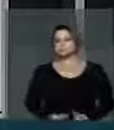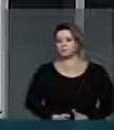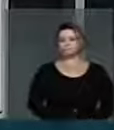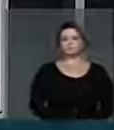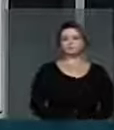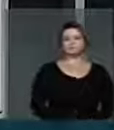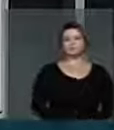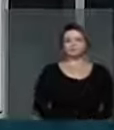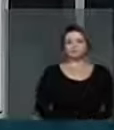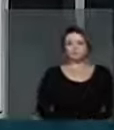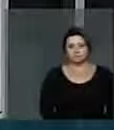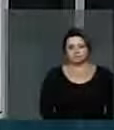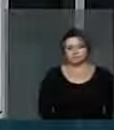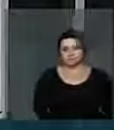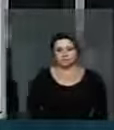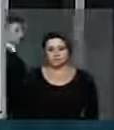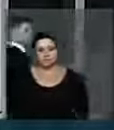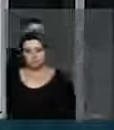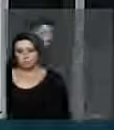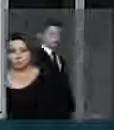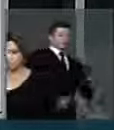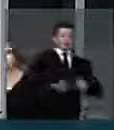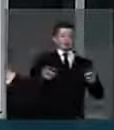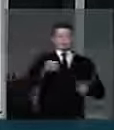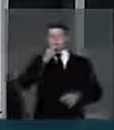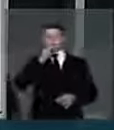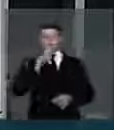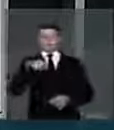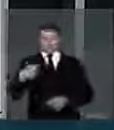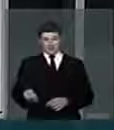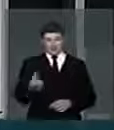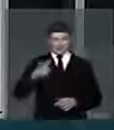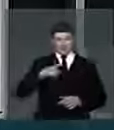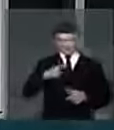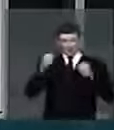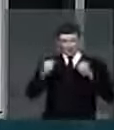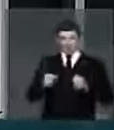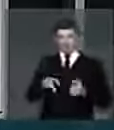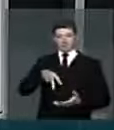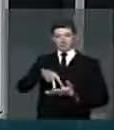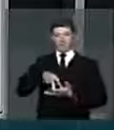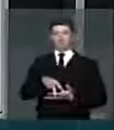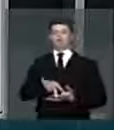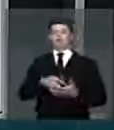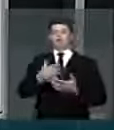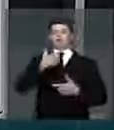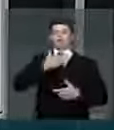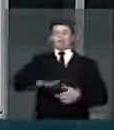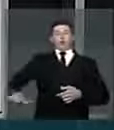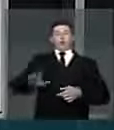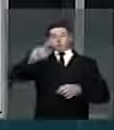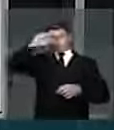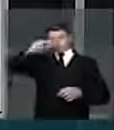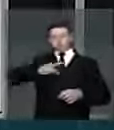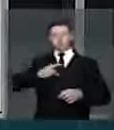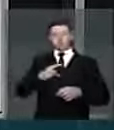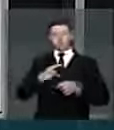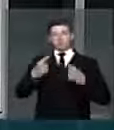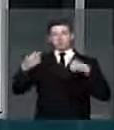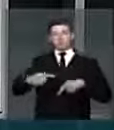quem está no poder não joga contra o próprio umbigo. Essa é a grande realidade. Somos todos seres